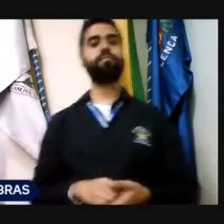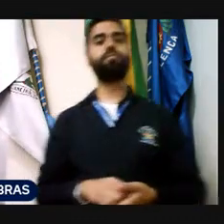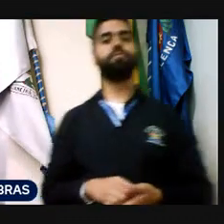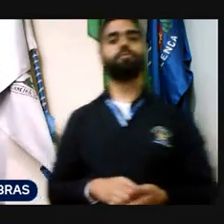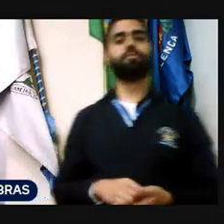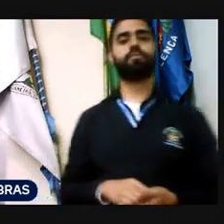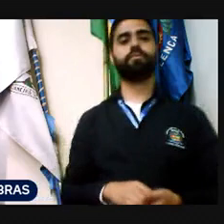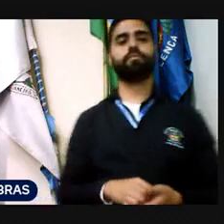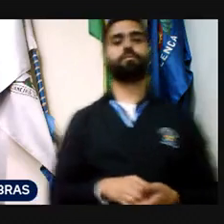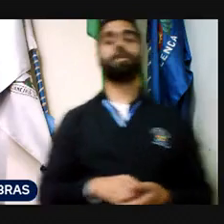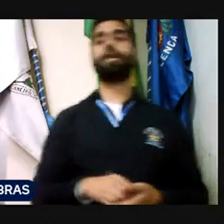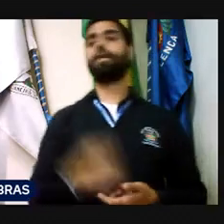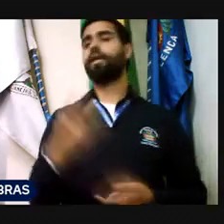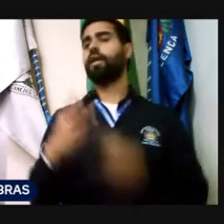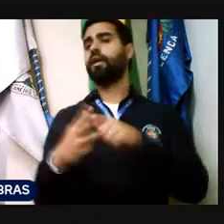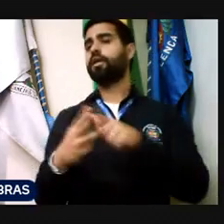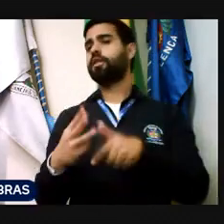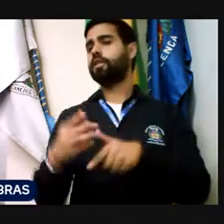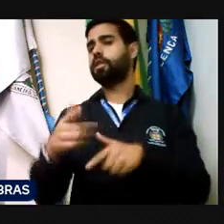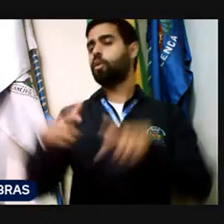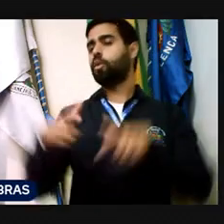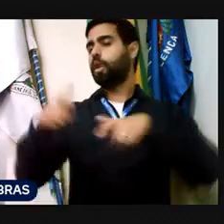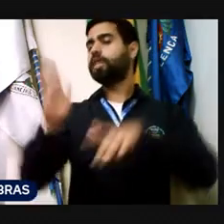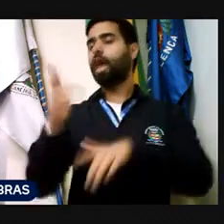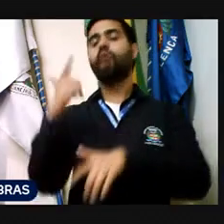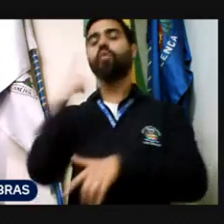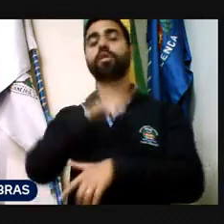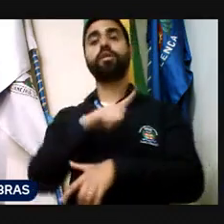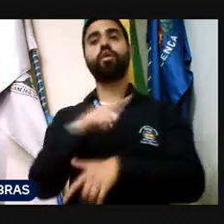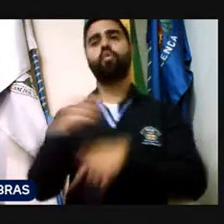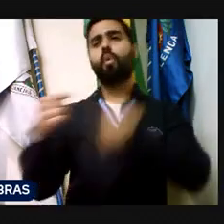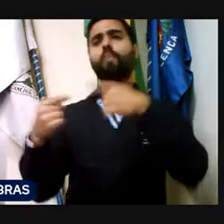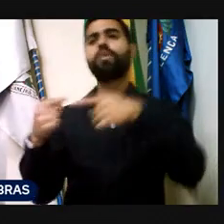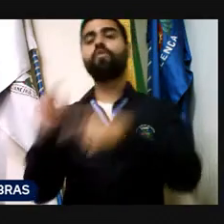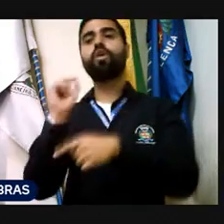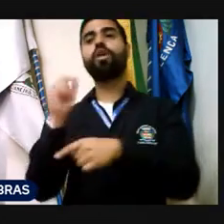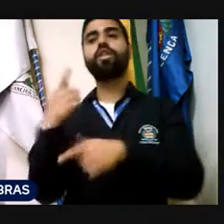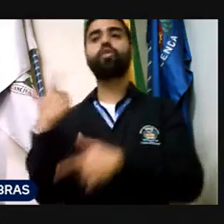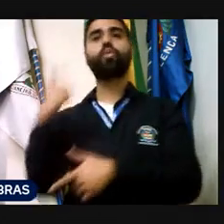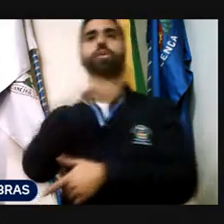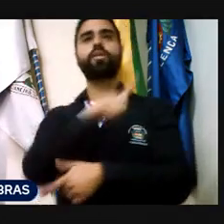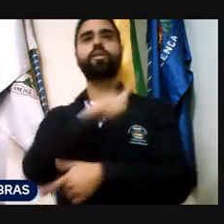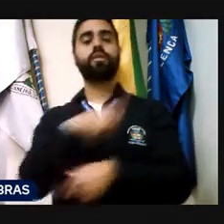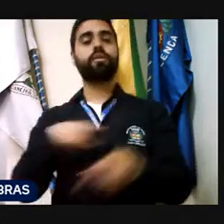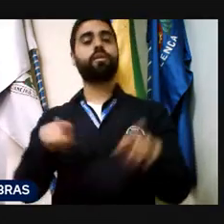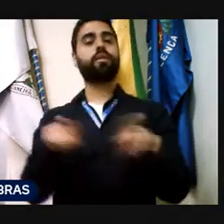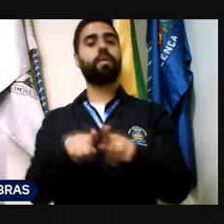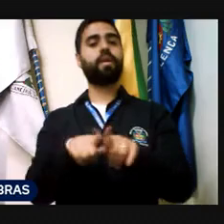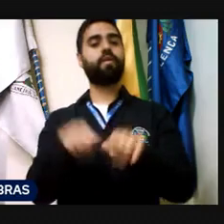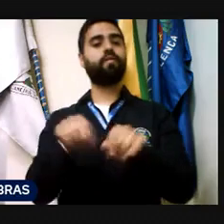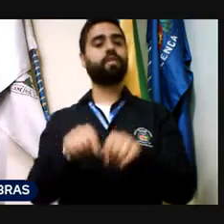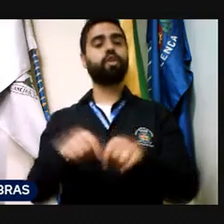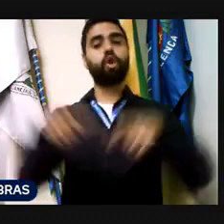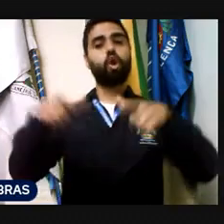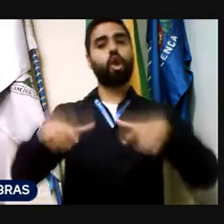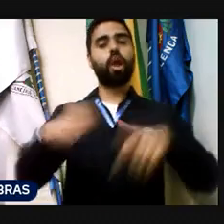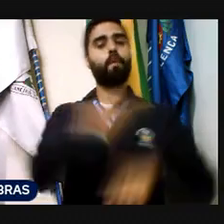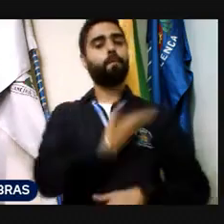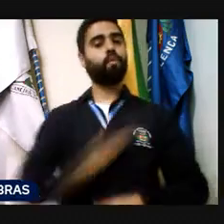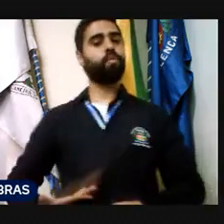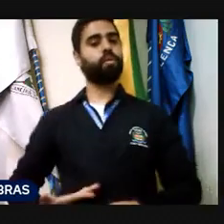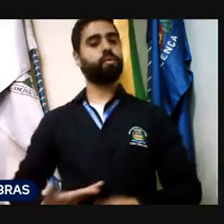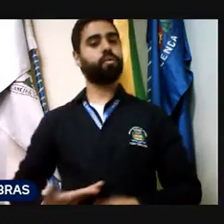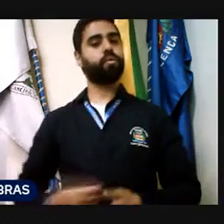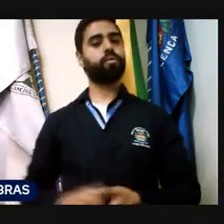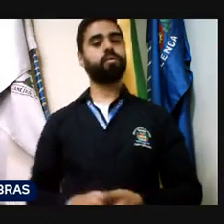para vocês. 3 lugares já consegui aqui em Valença. E a nossa meta é o quê? Que consigamos fazer no local público,